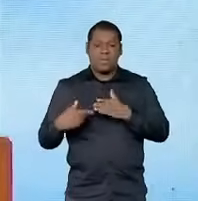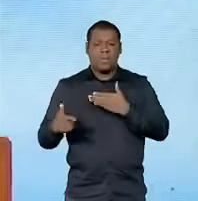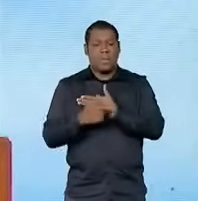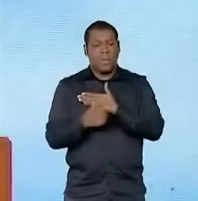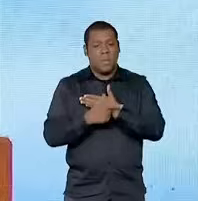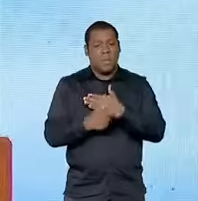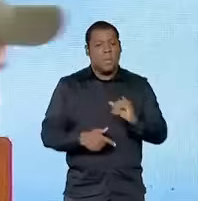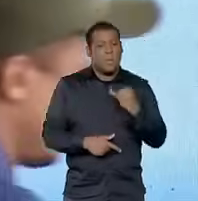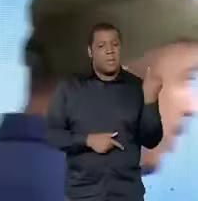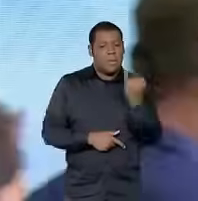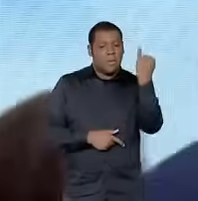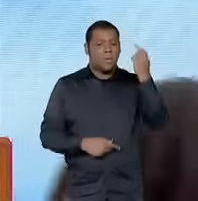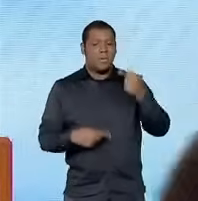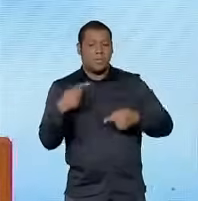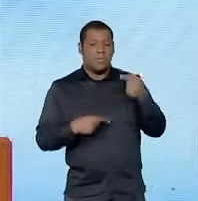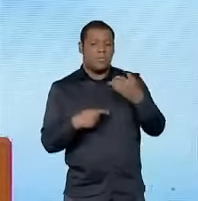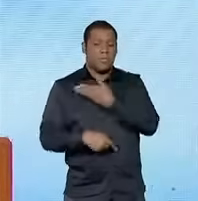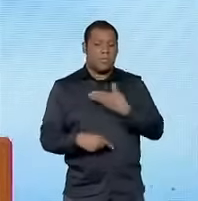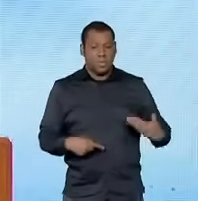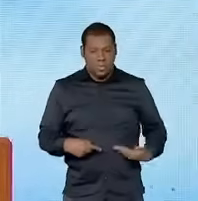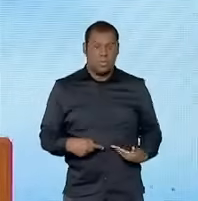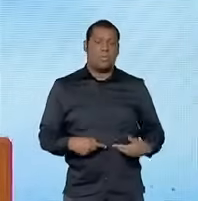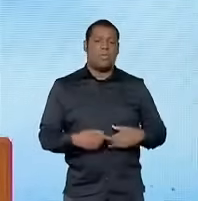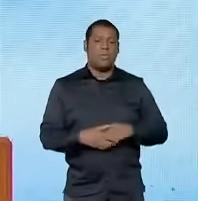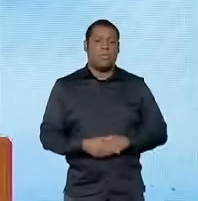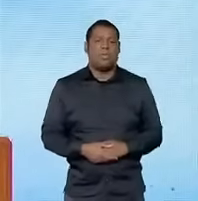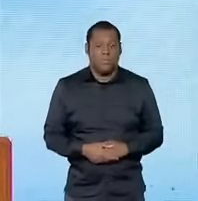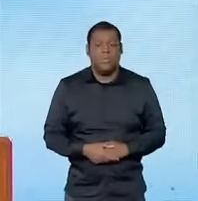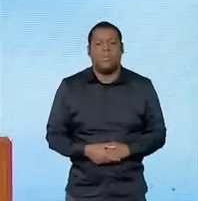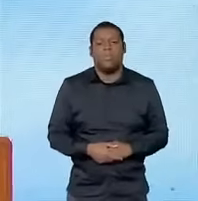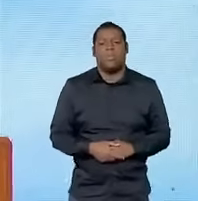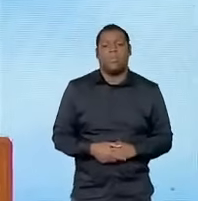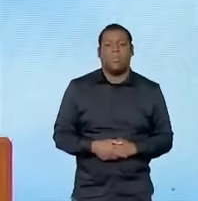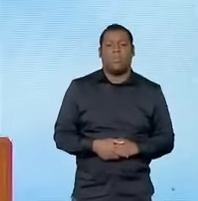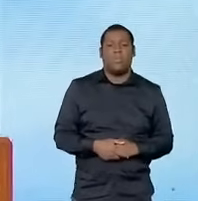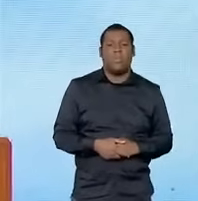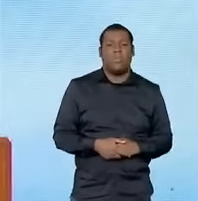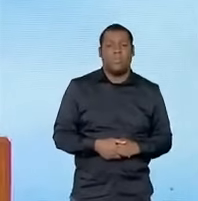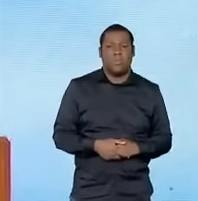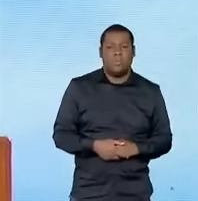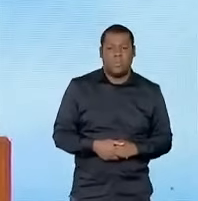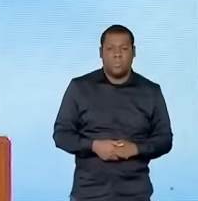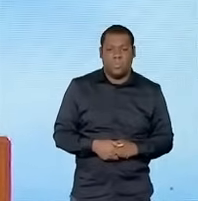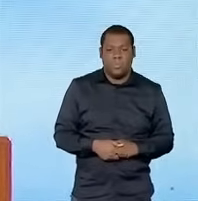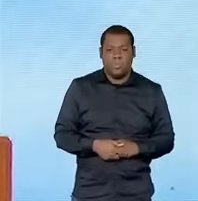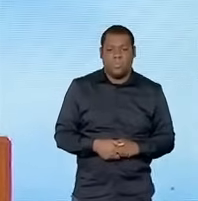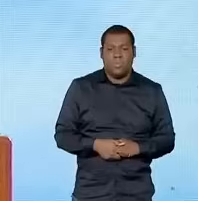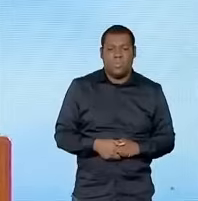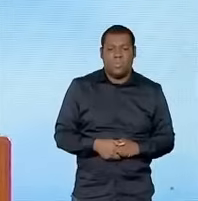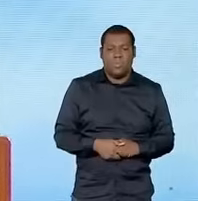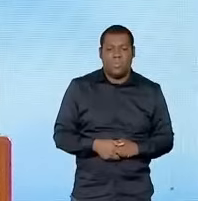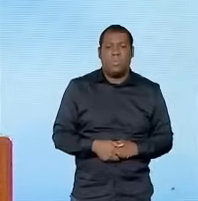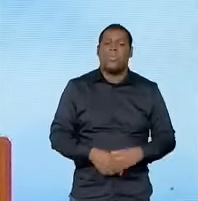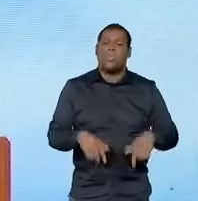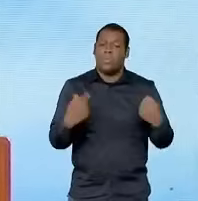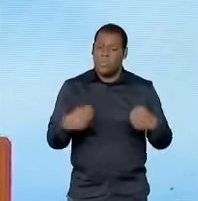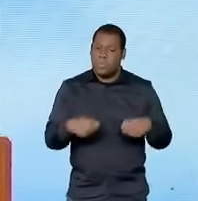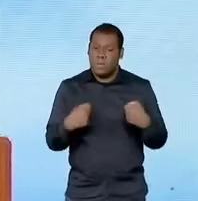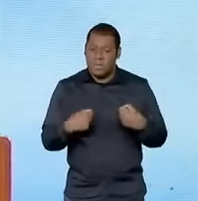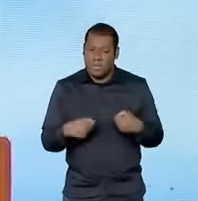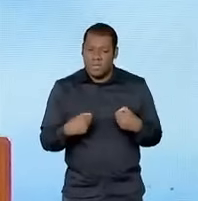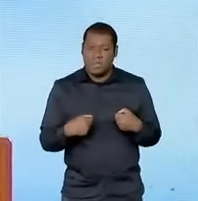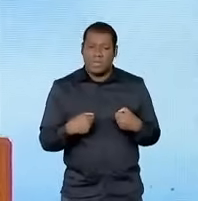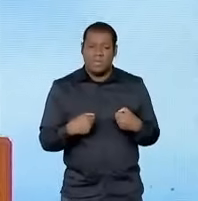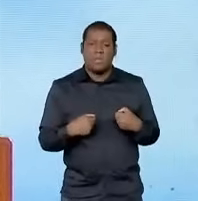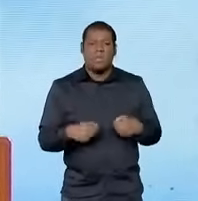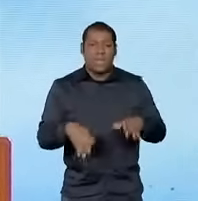estaremos vigilantes ao programa para não mercantilização e pela sua perenidade, dada a necessidade